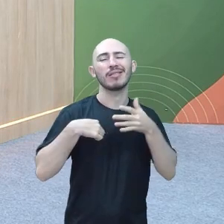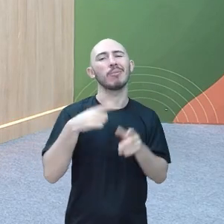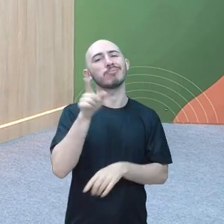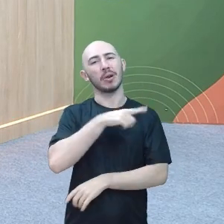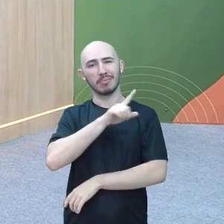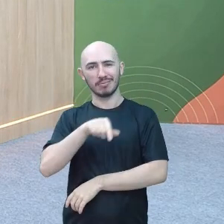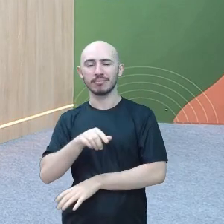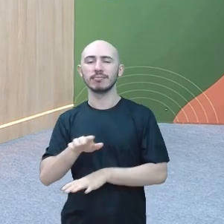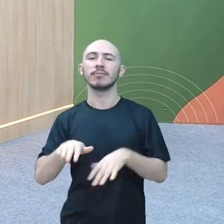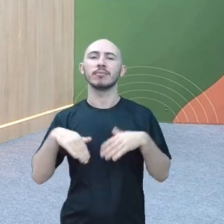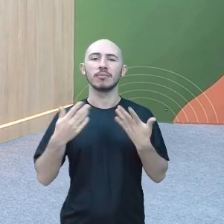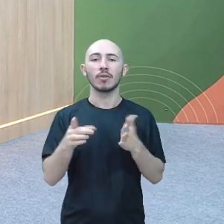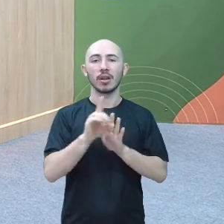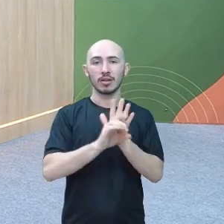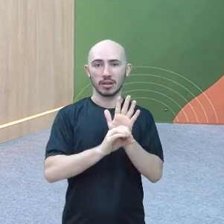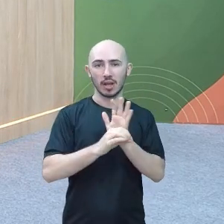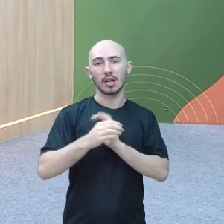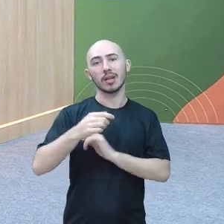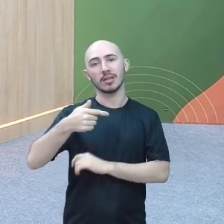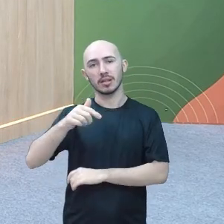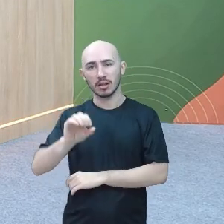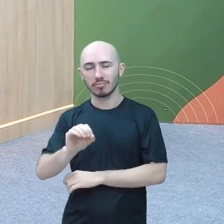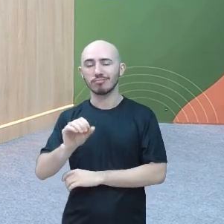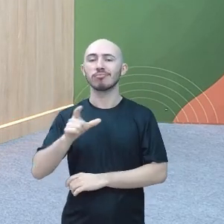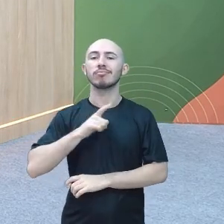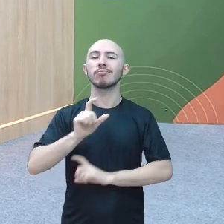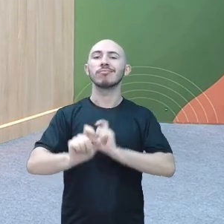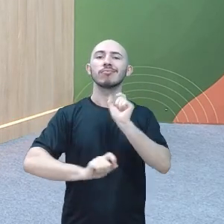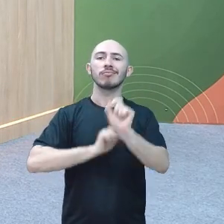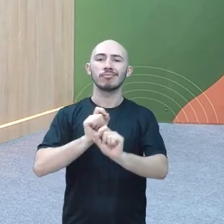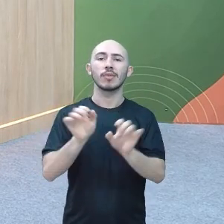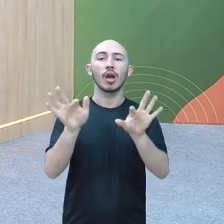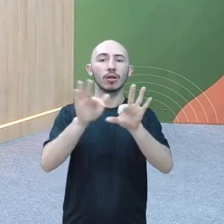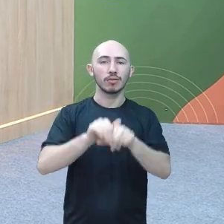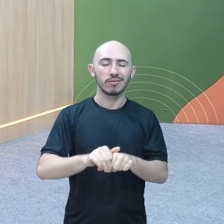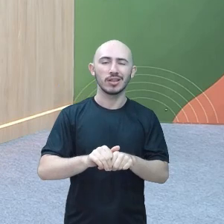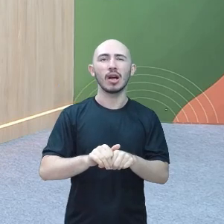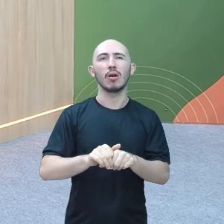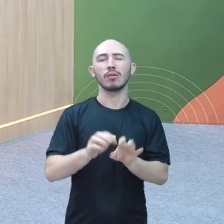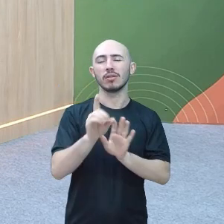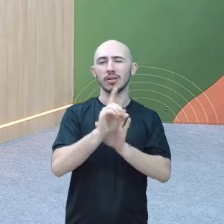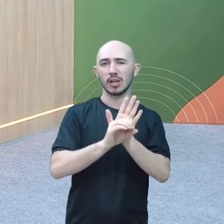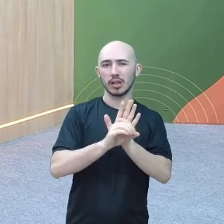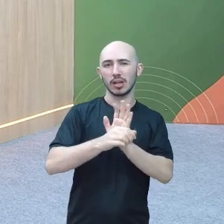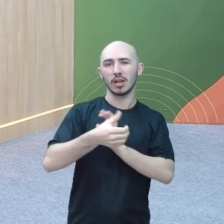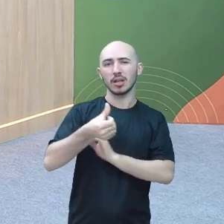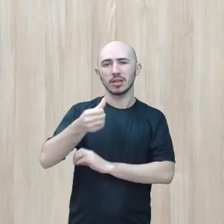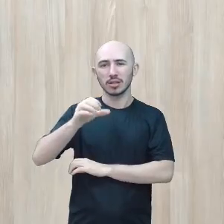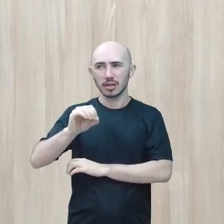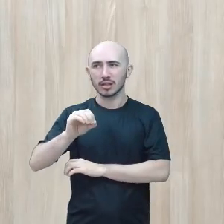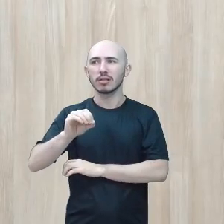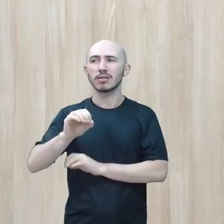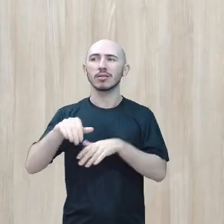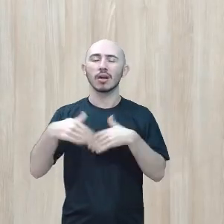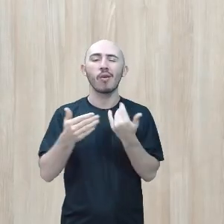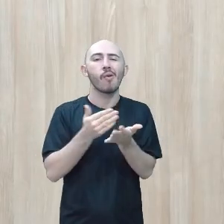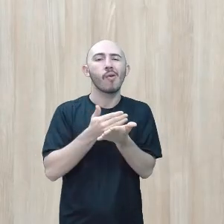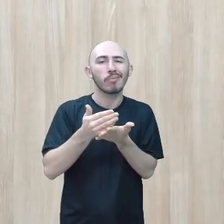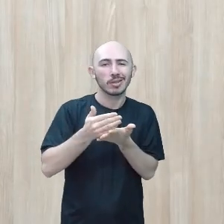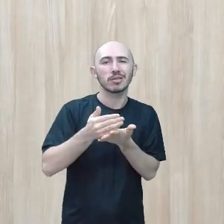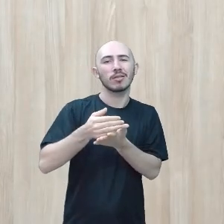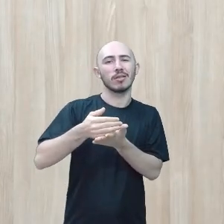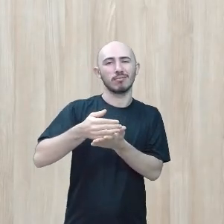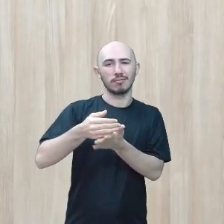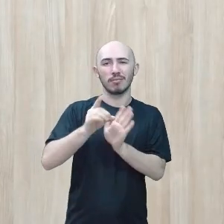Na década de 70 a gente tem mais uma... No final da década de 60, 70, início de 70,